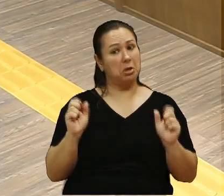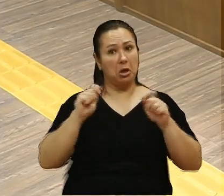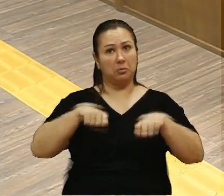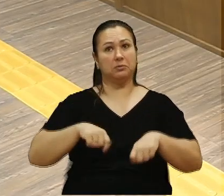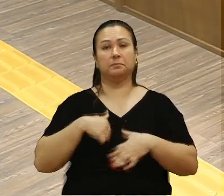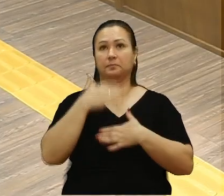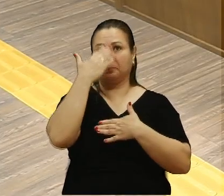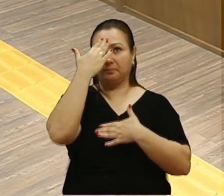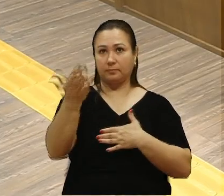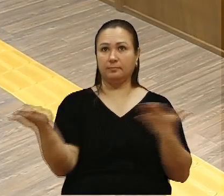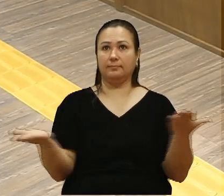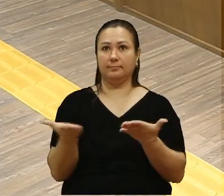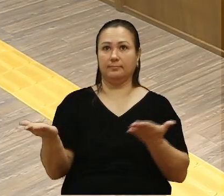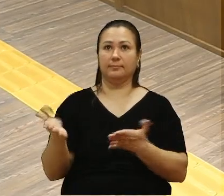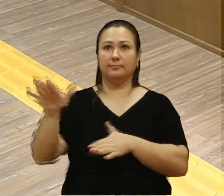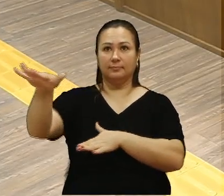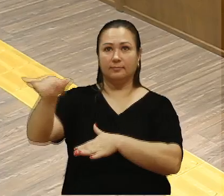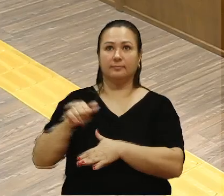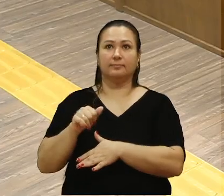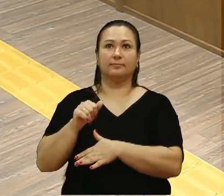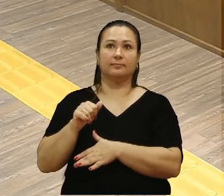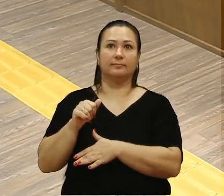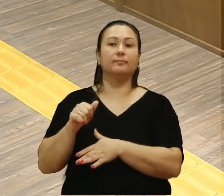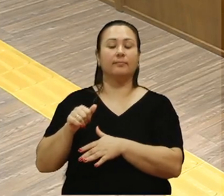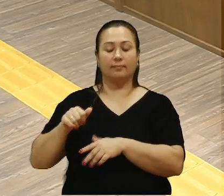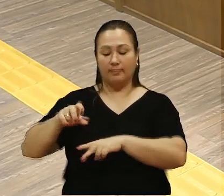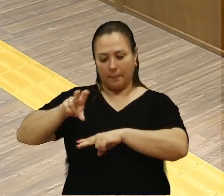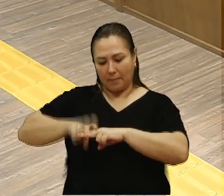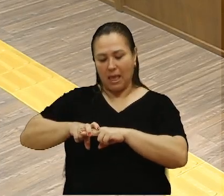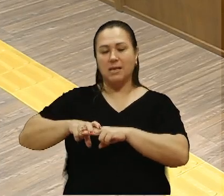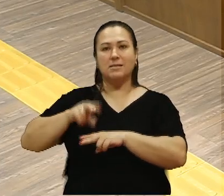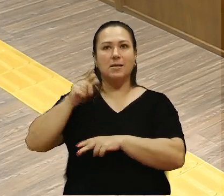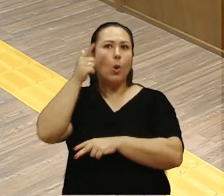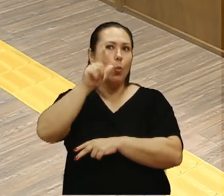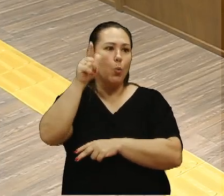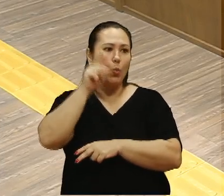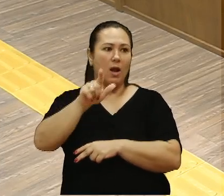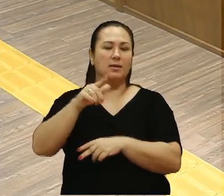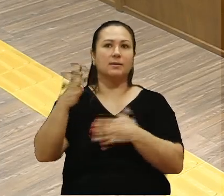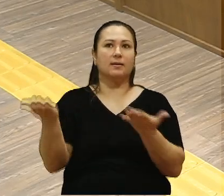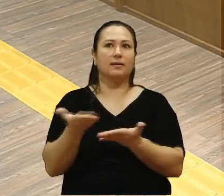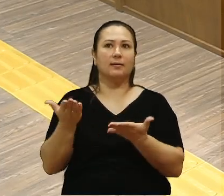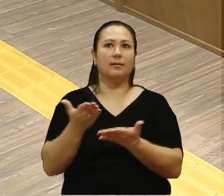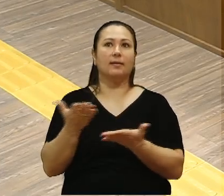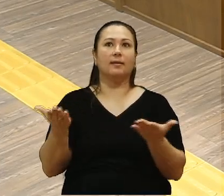ao presidente vereador Lucas Carenhato. Em declaração de líder, a bancada do PD